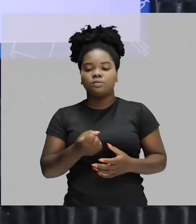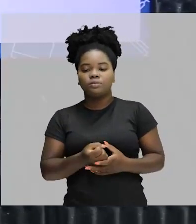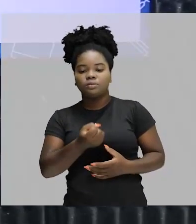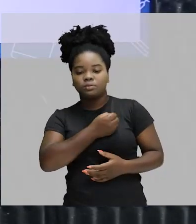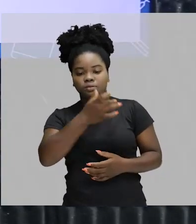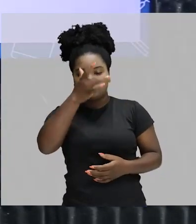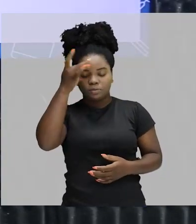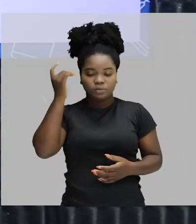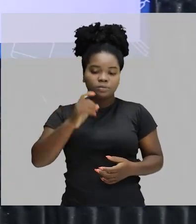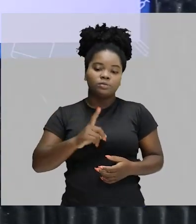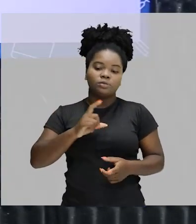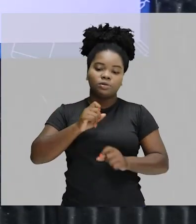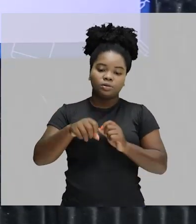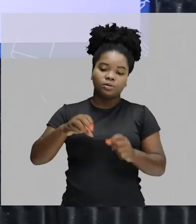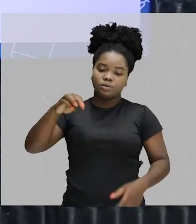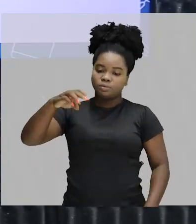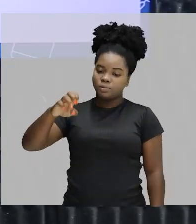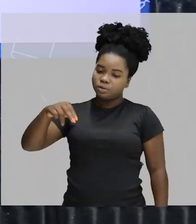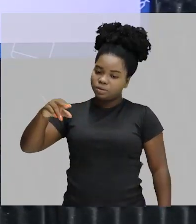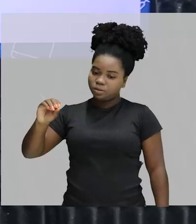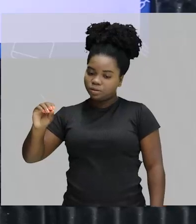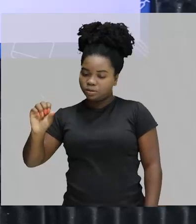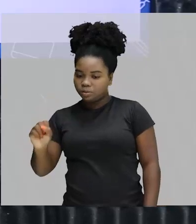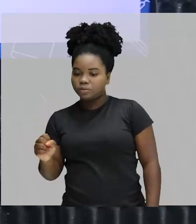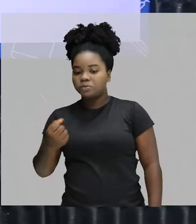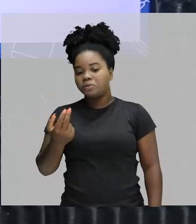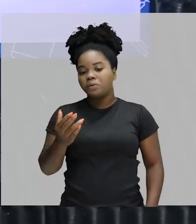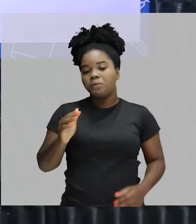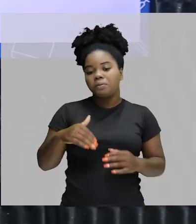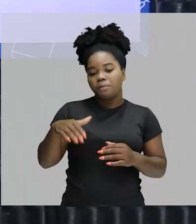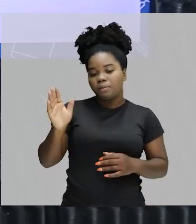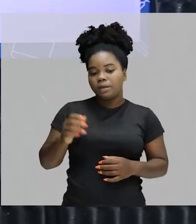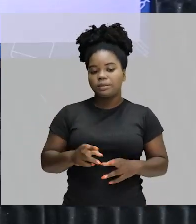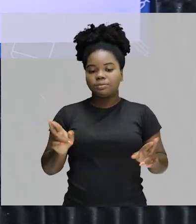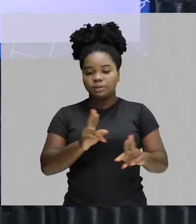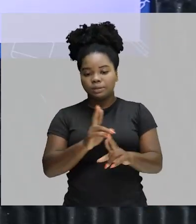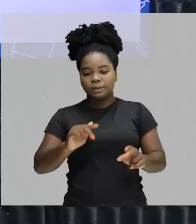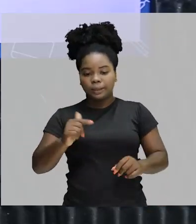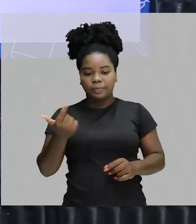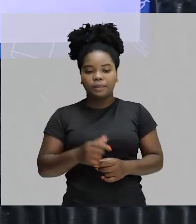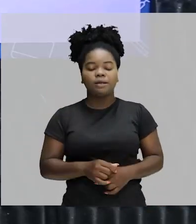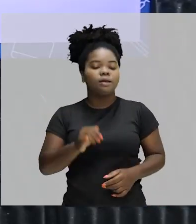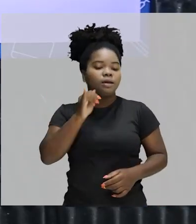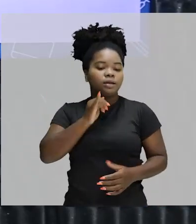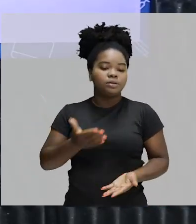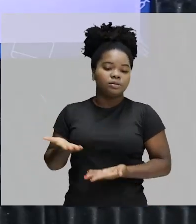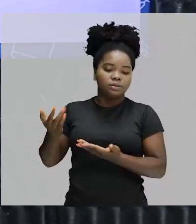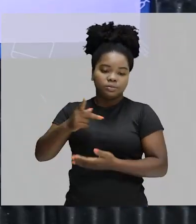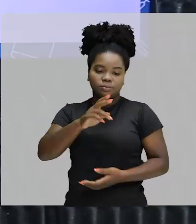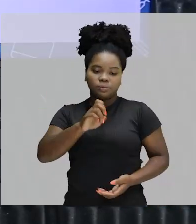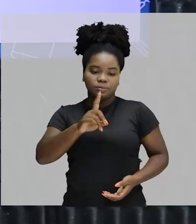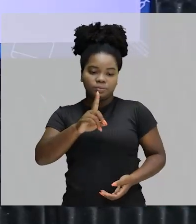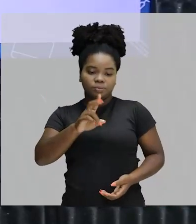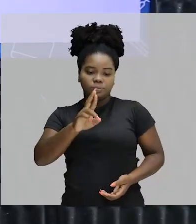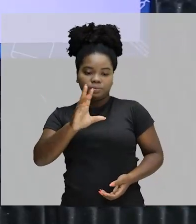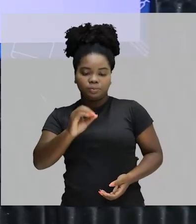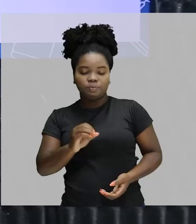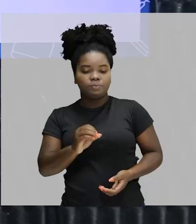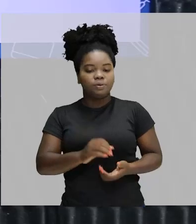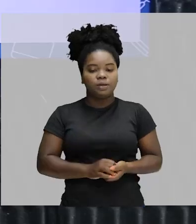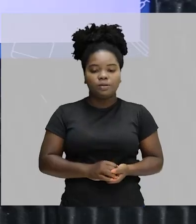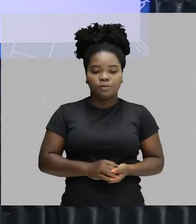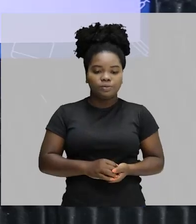menos ou o mais. Então, sempre relacionado a outros elementos. Pedro é o menos inteligente da